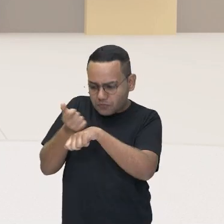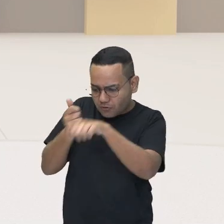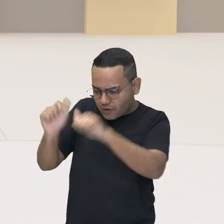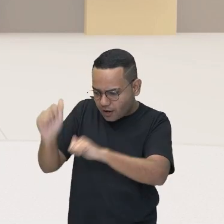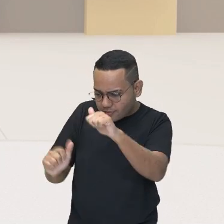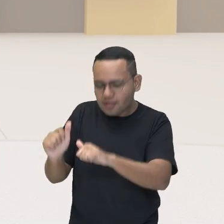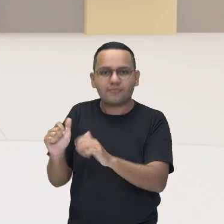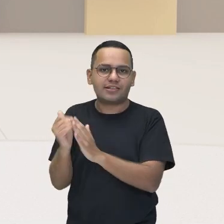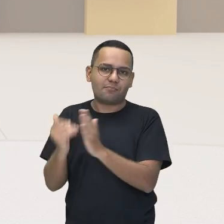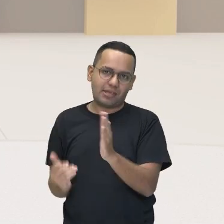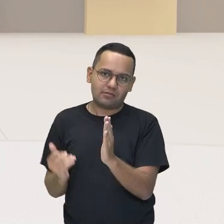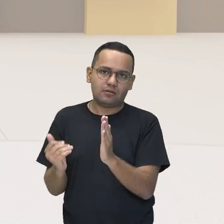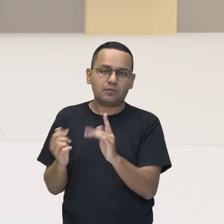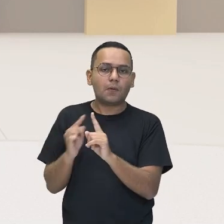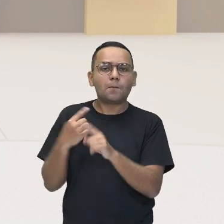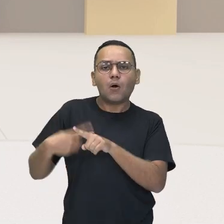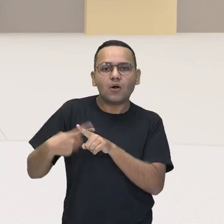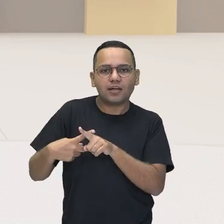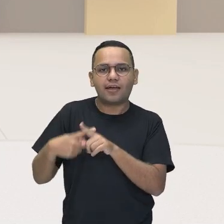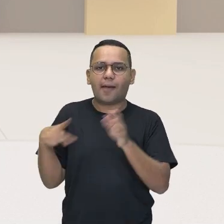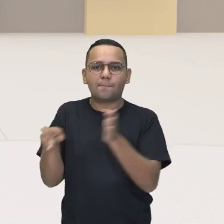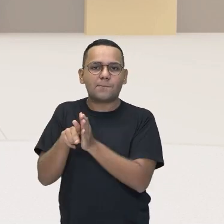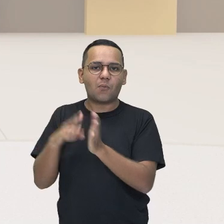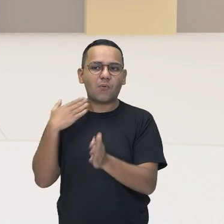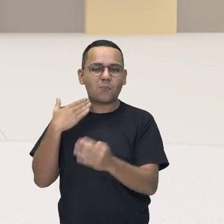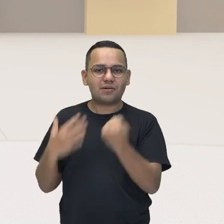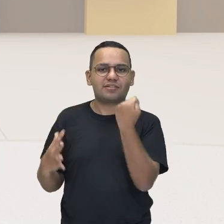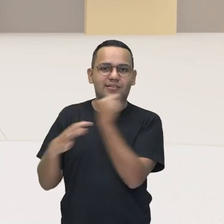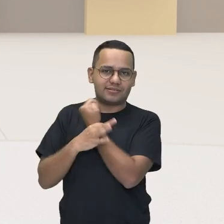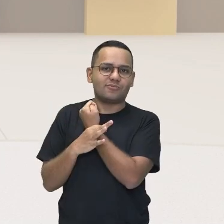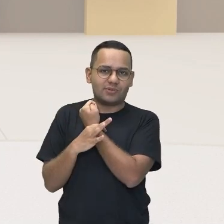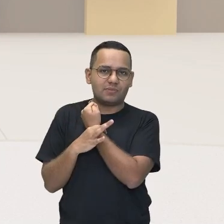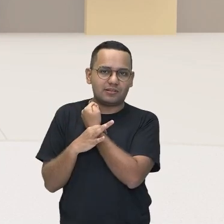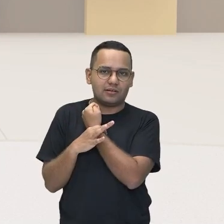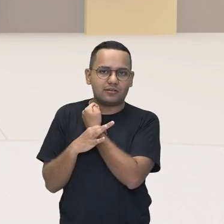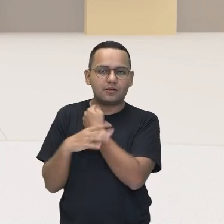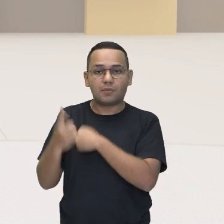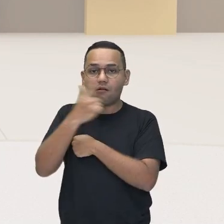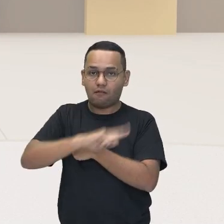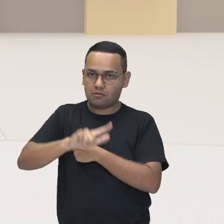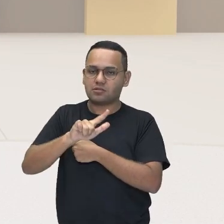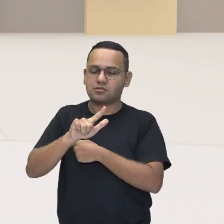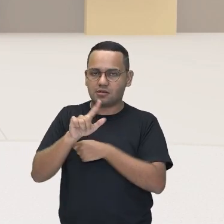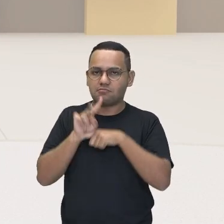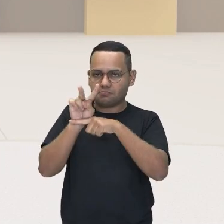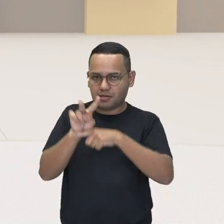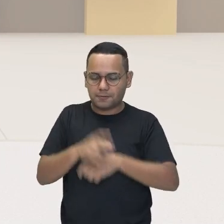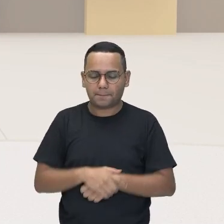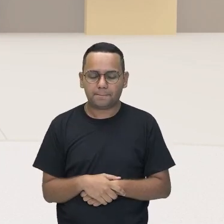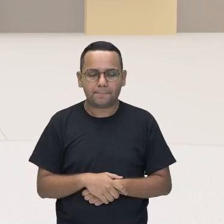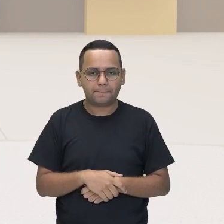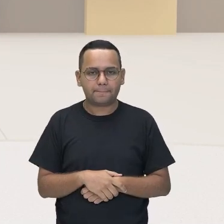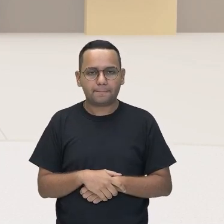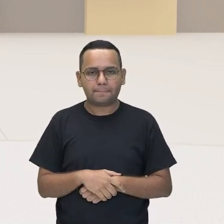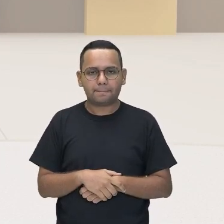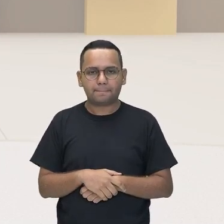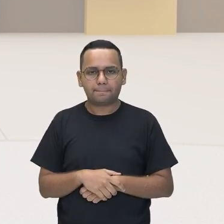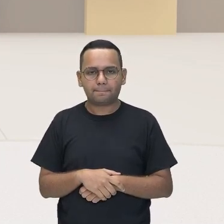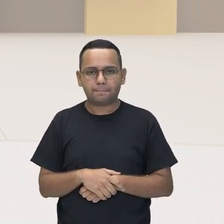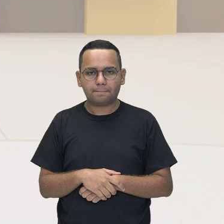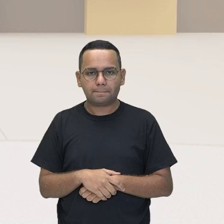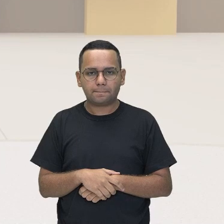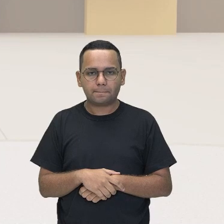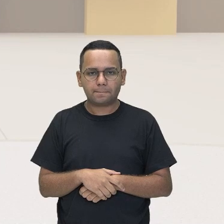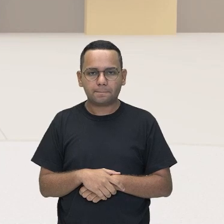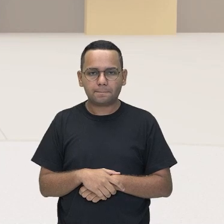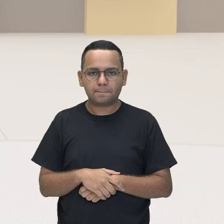banco precisa, né, para poder consolidar esse tipo de empréstimo, não é isso, professor? Isso aí, né? E aí lembrando, né? Pessoas